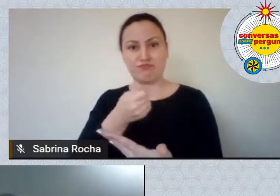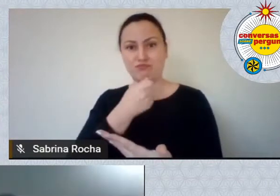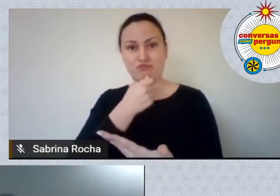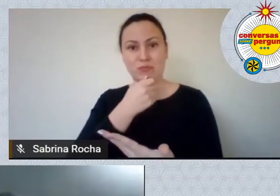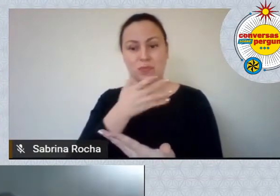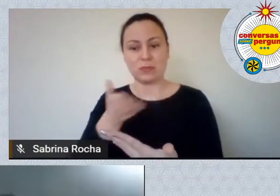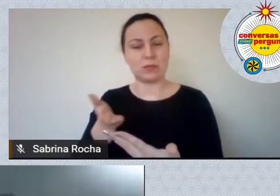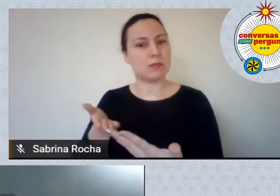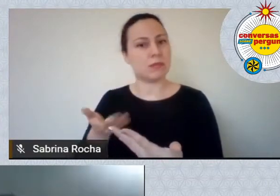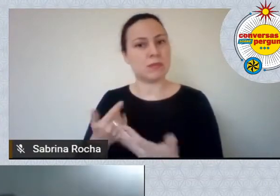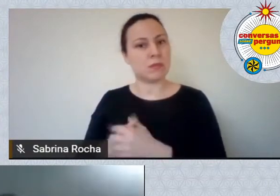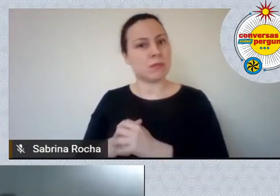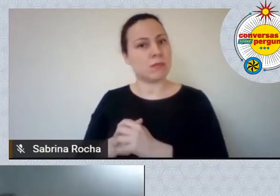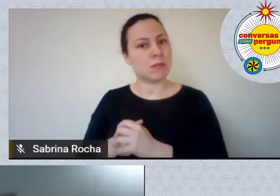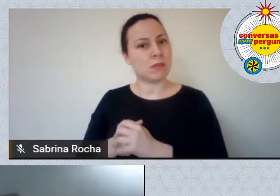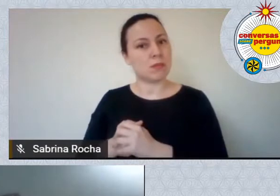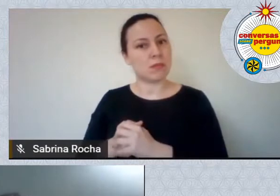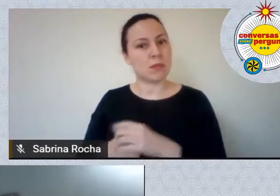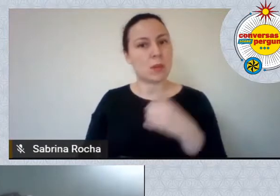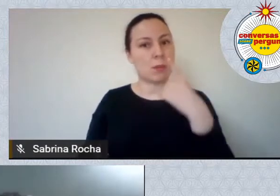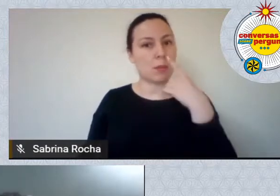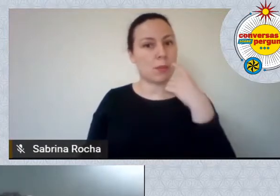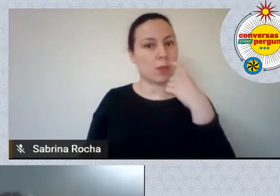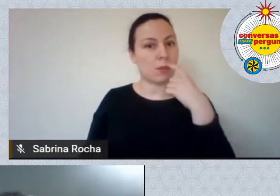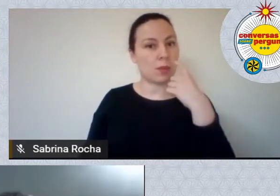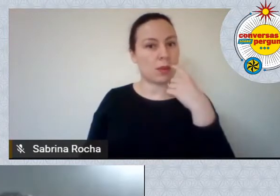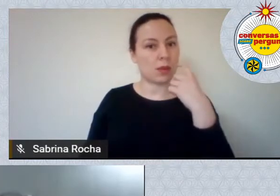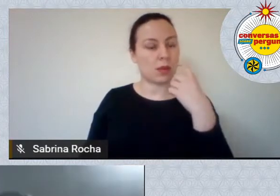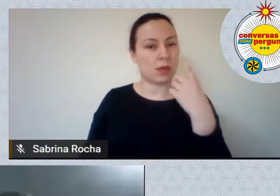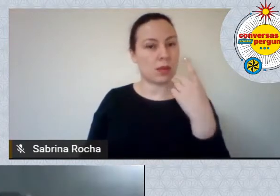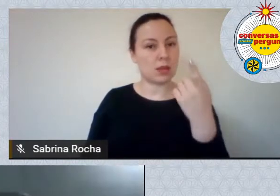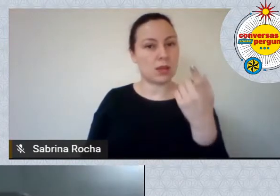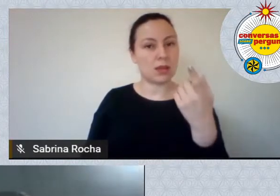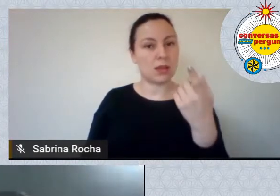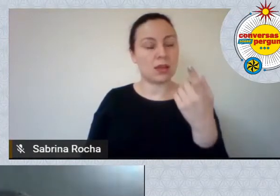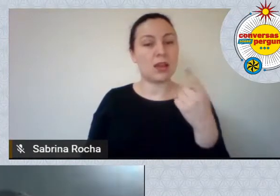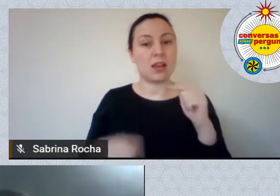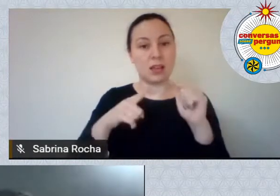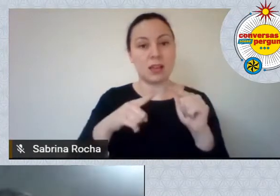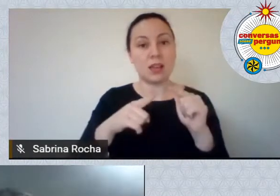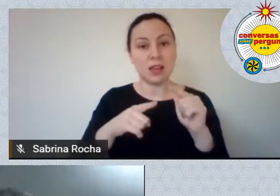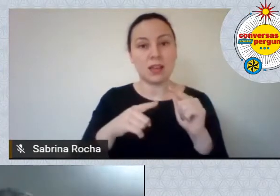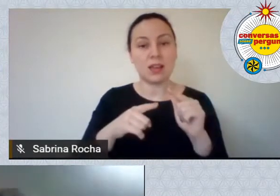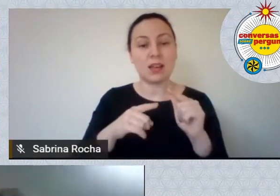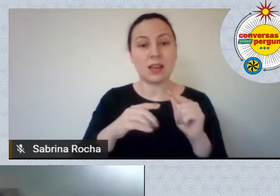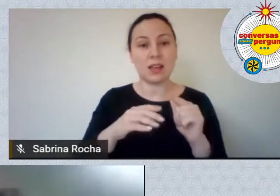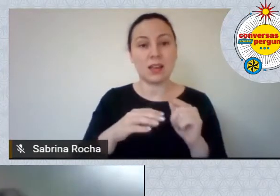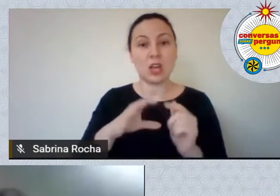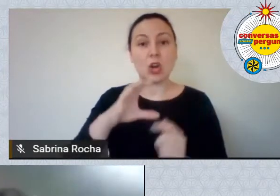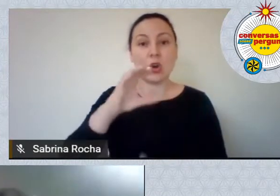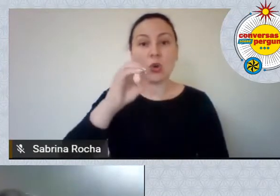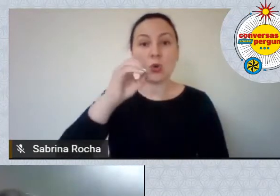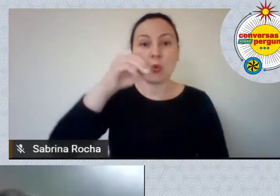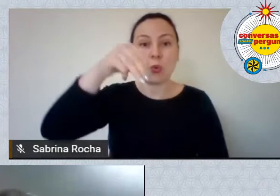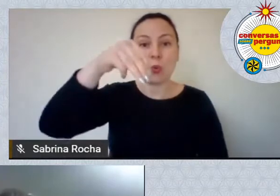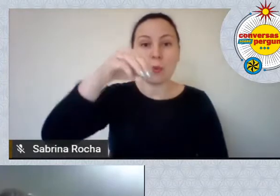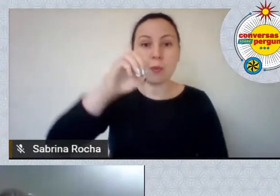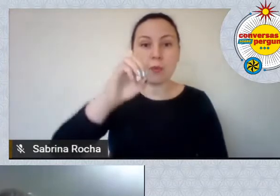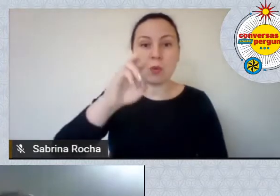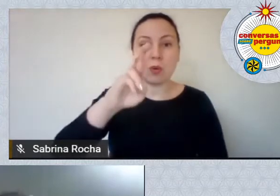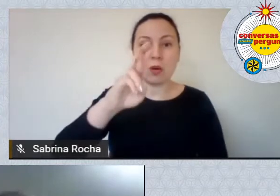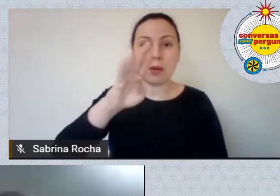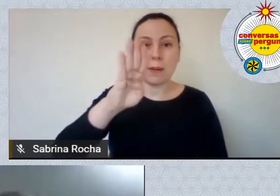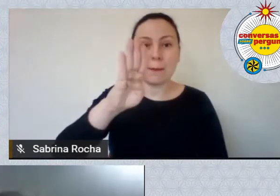damos conta que nossos pais descobrimos o que são comorbidades, né? Será que alguém